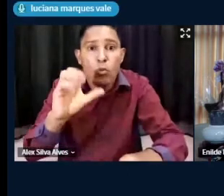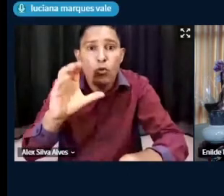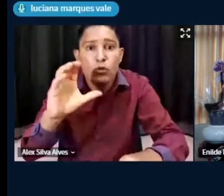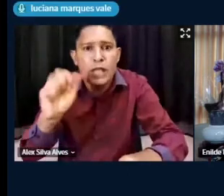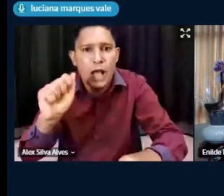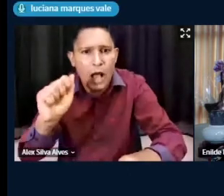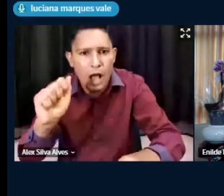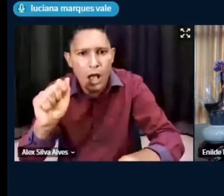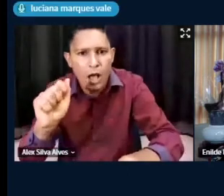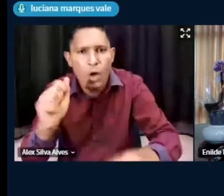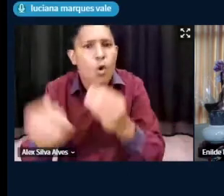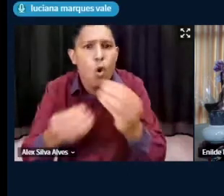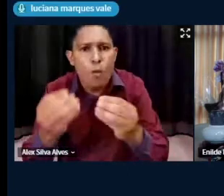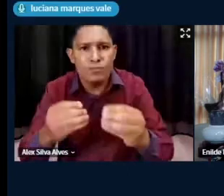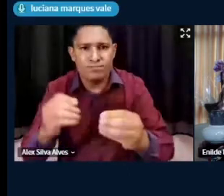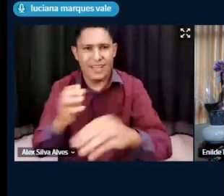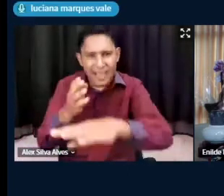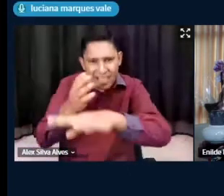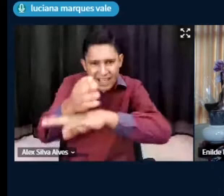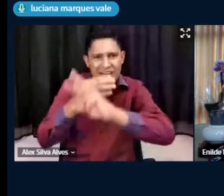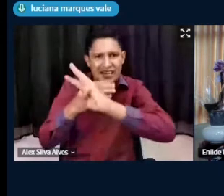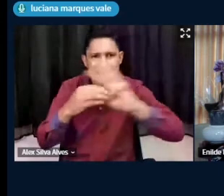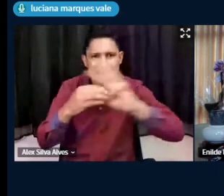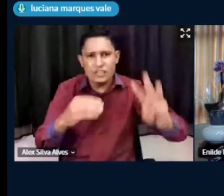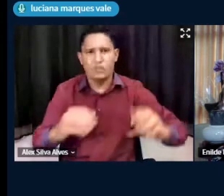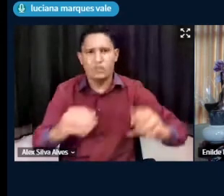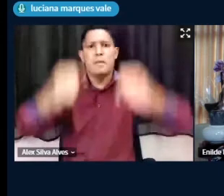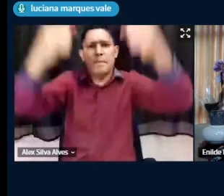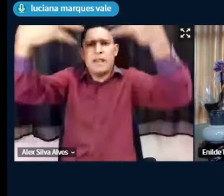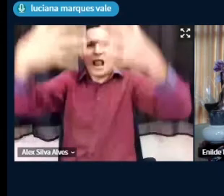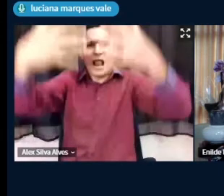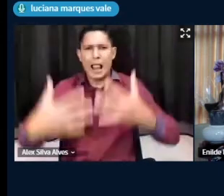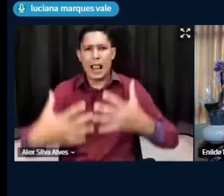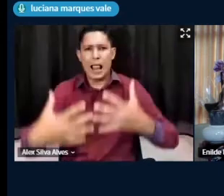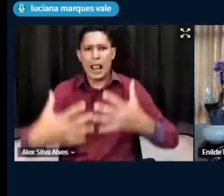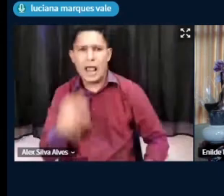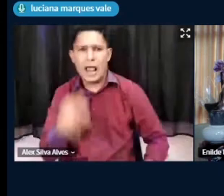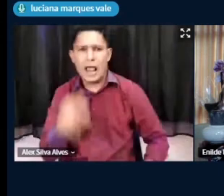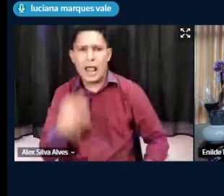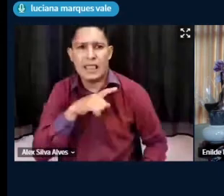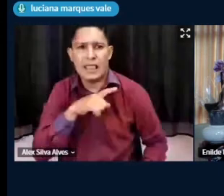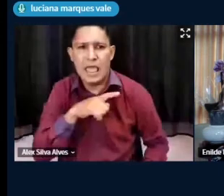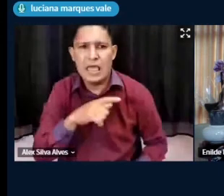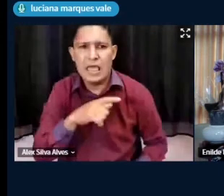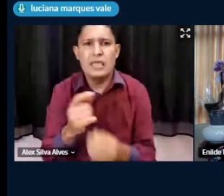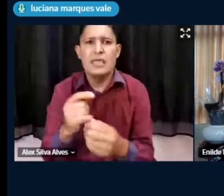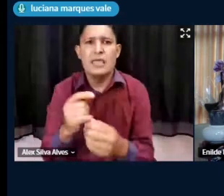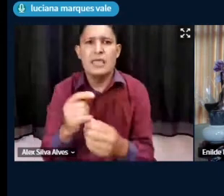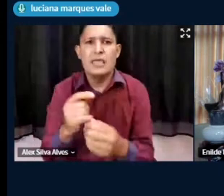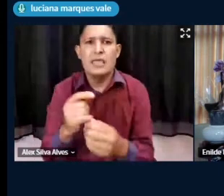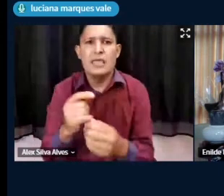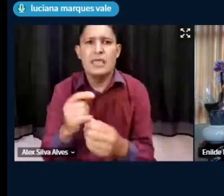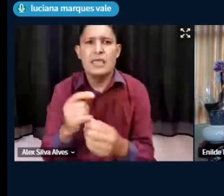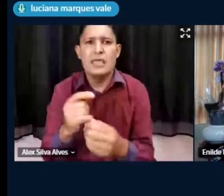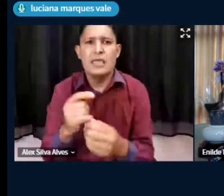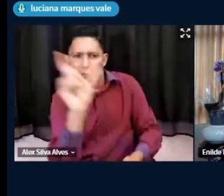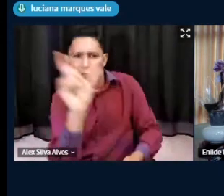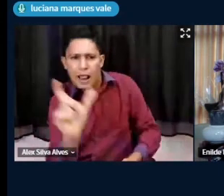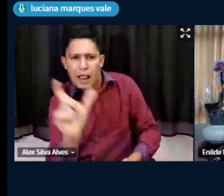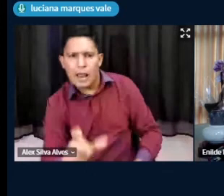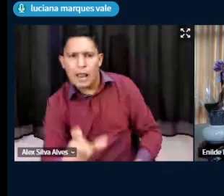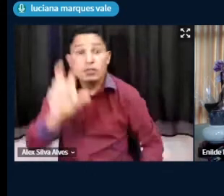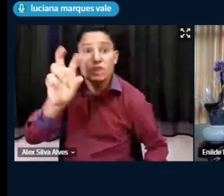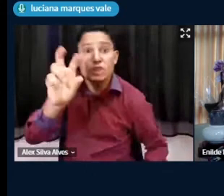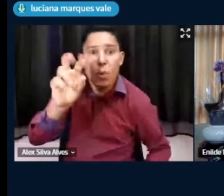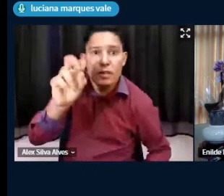E assim como também tem possibilidade de buscar no site e aí vai aparecer de acordo com a